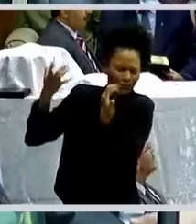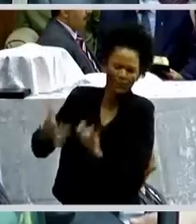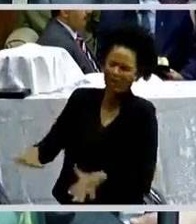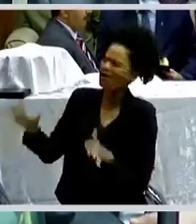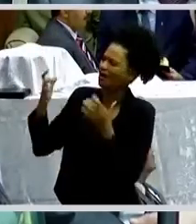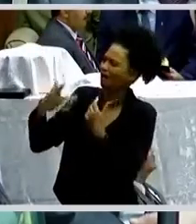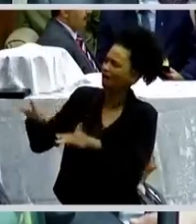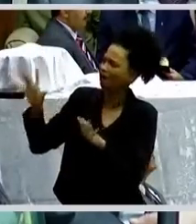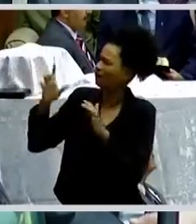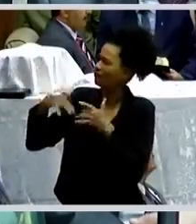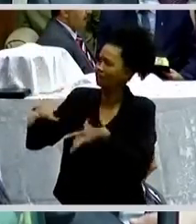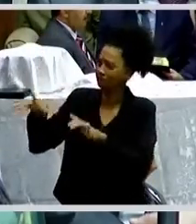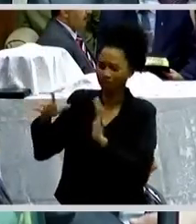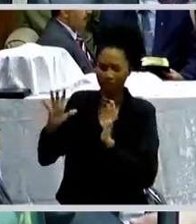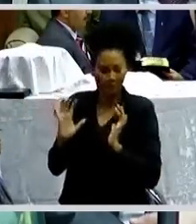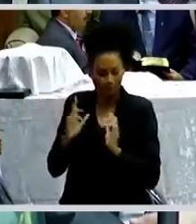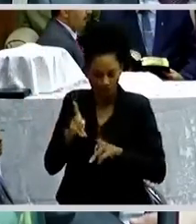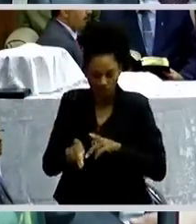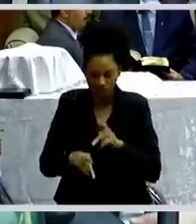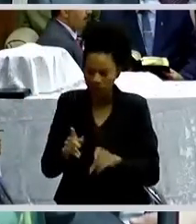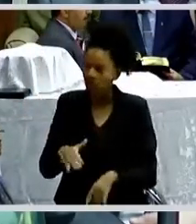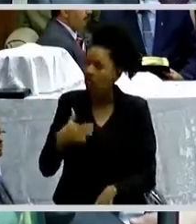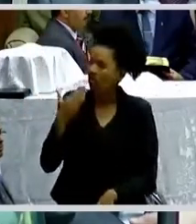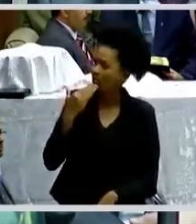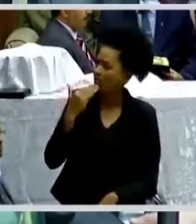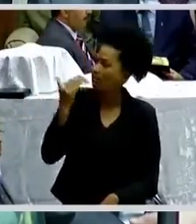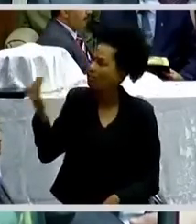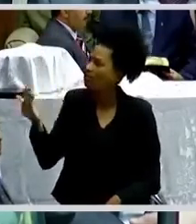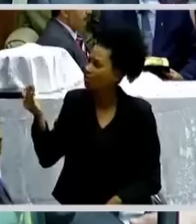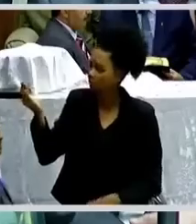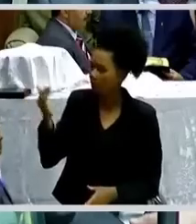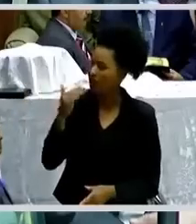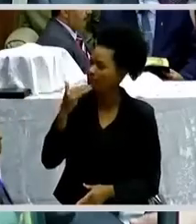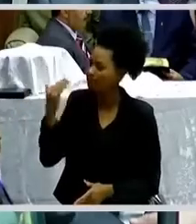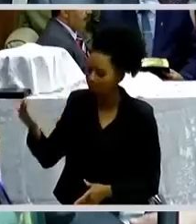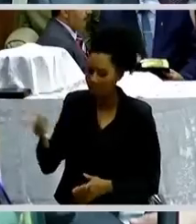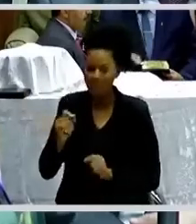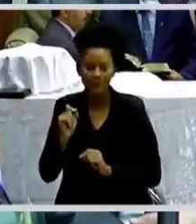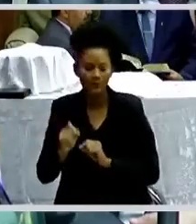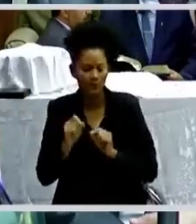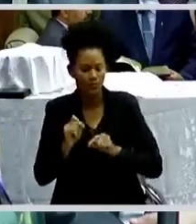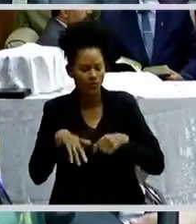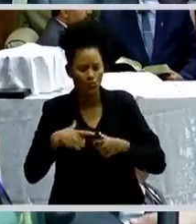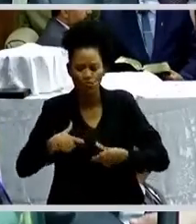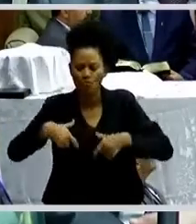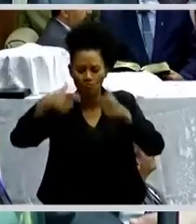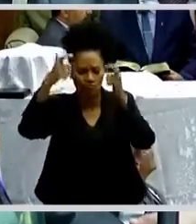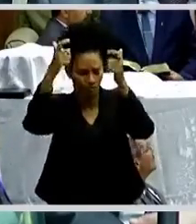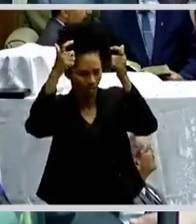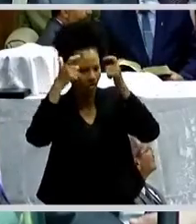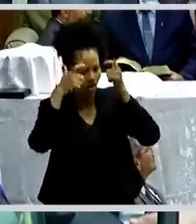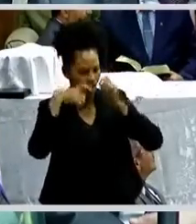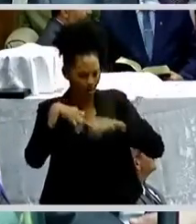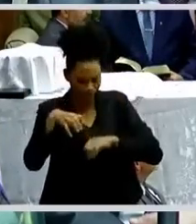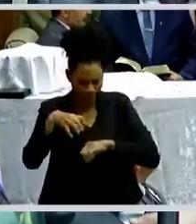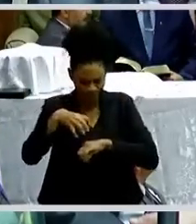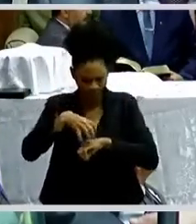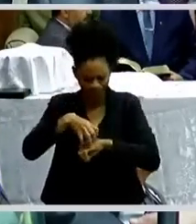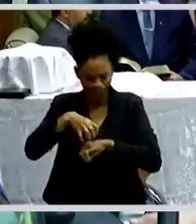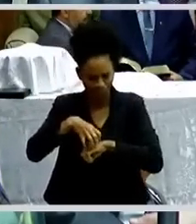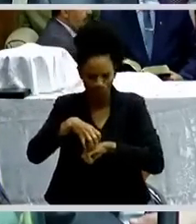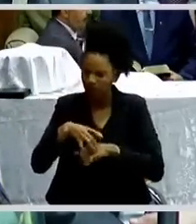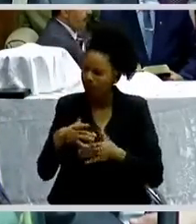o povo pediu a monarquia, que é um reino liderado por um só